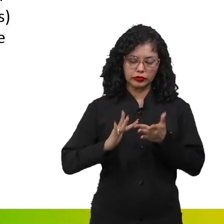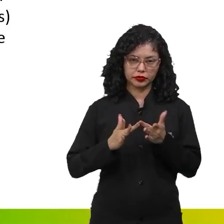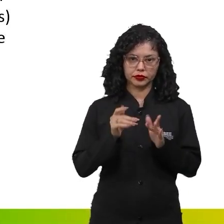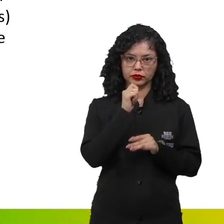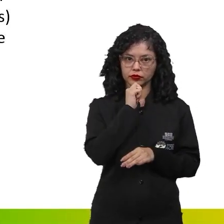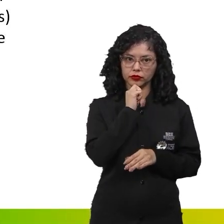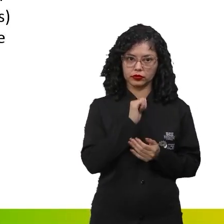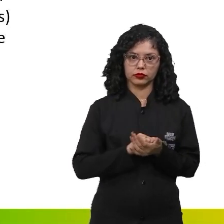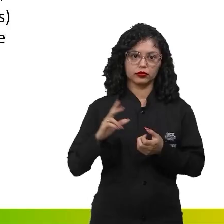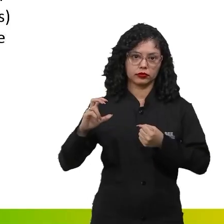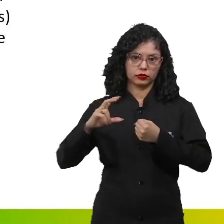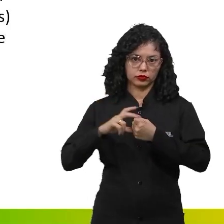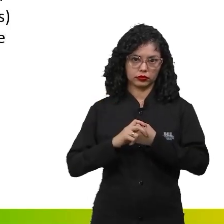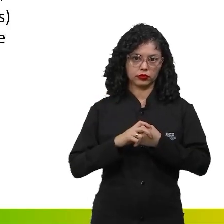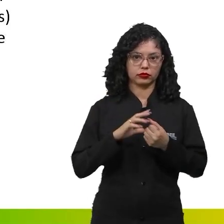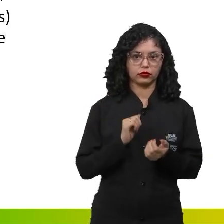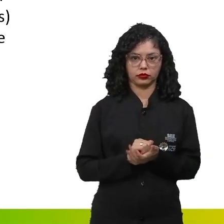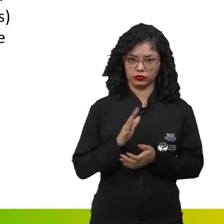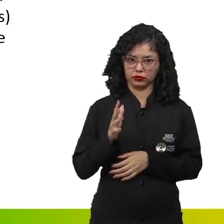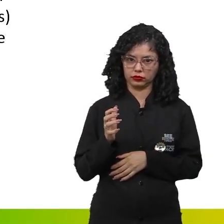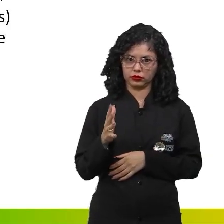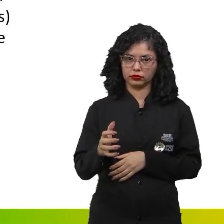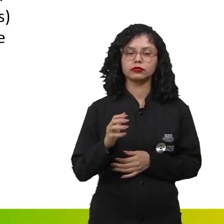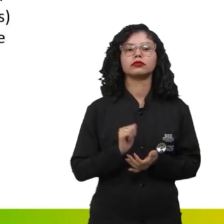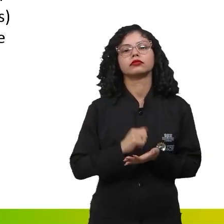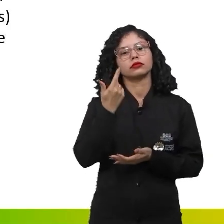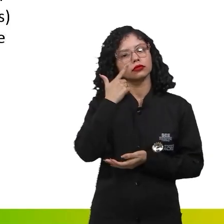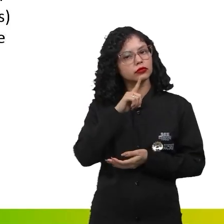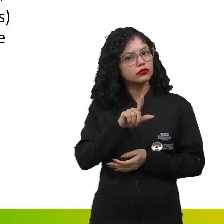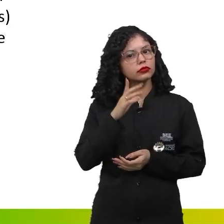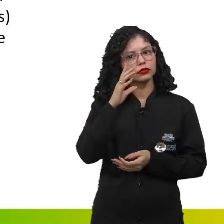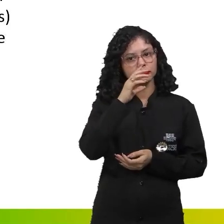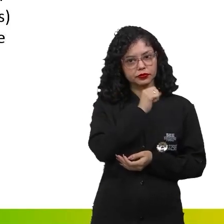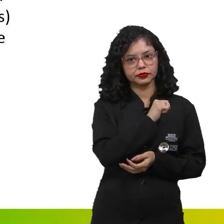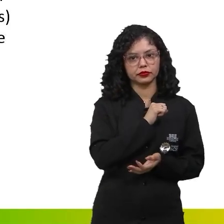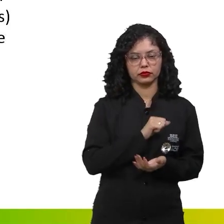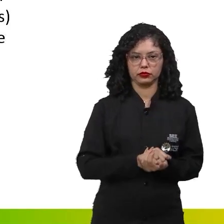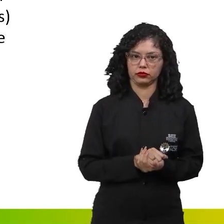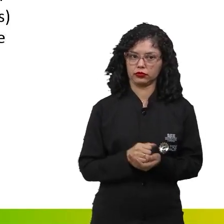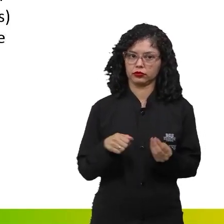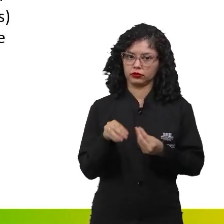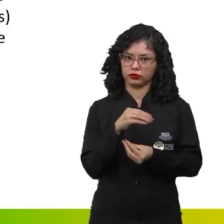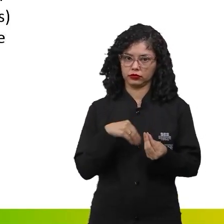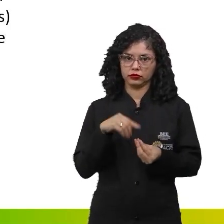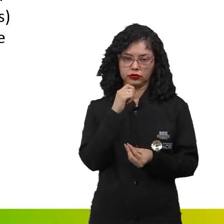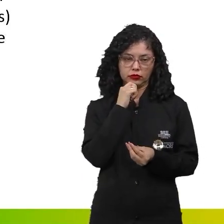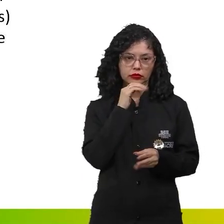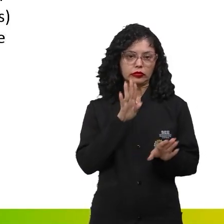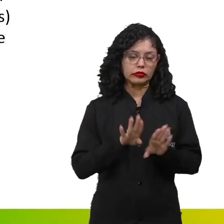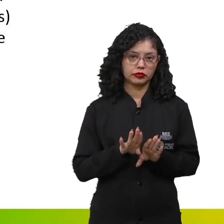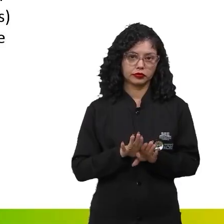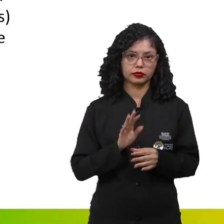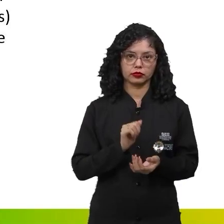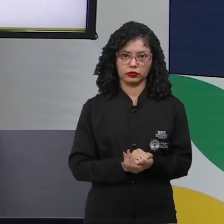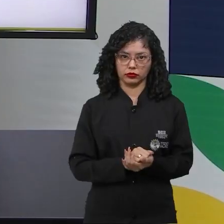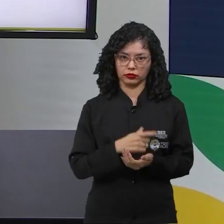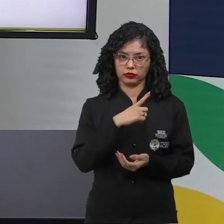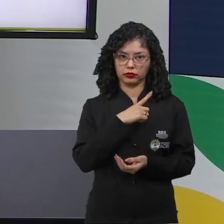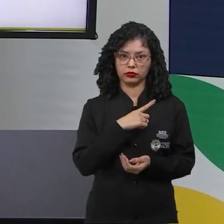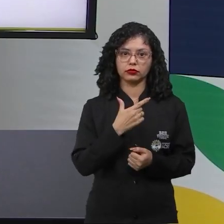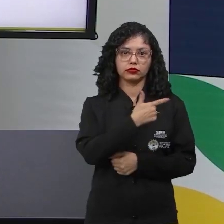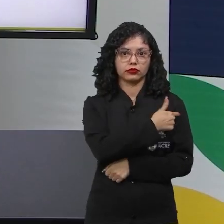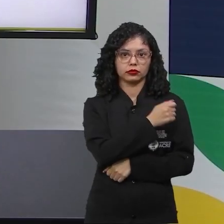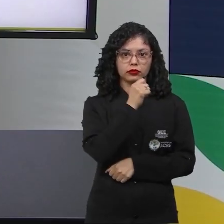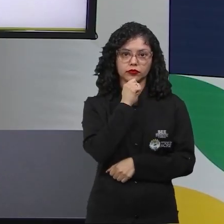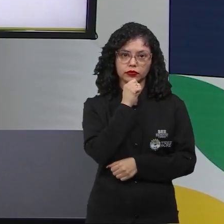contato com o vírus ou a bactéria, conseguirá imediatamente reagir ao invasor. Então, é desse jeito que as